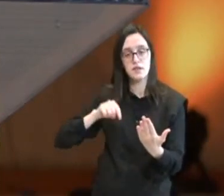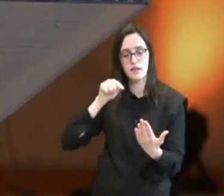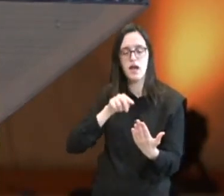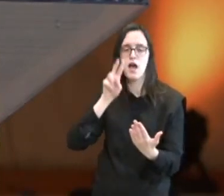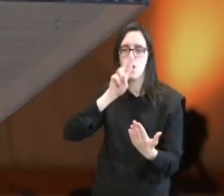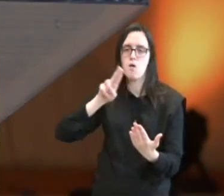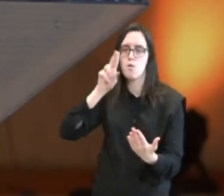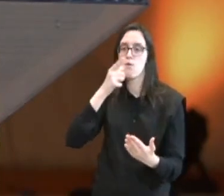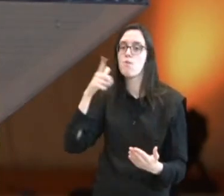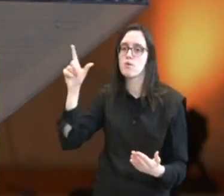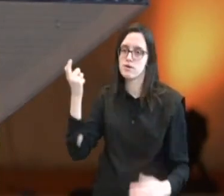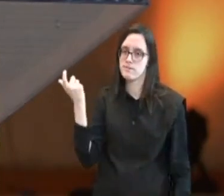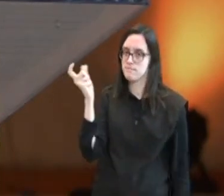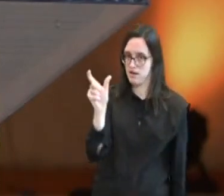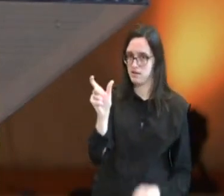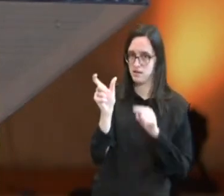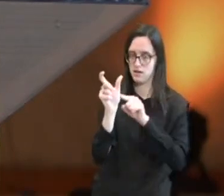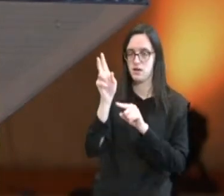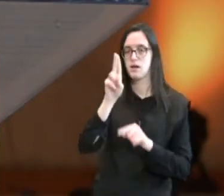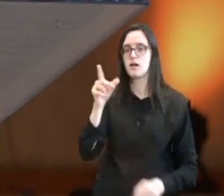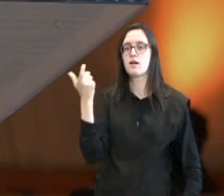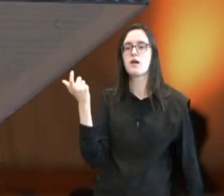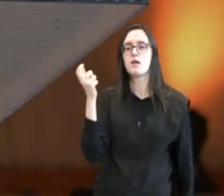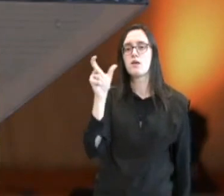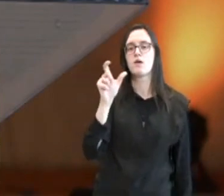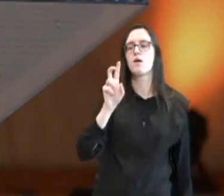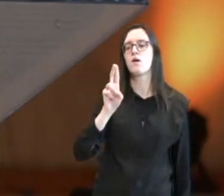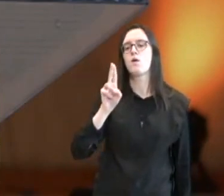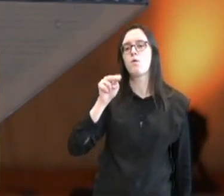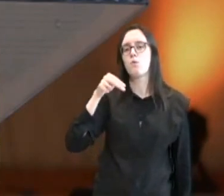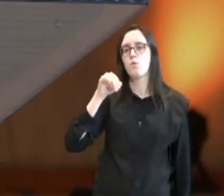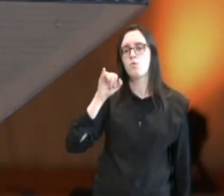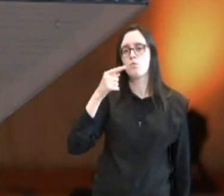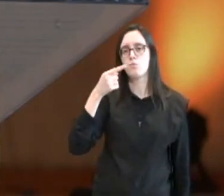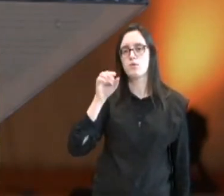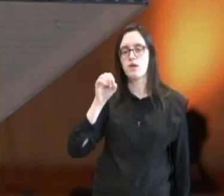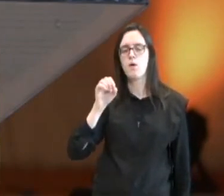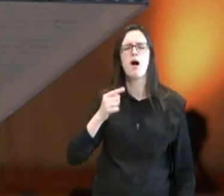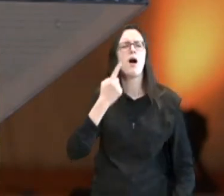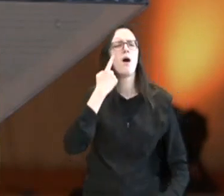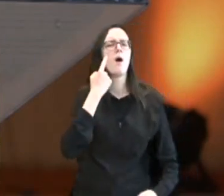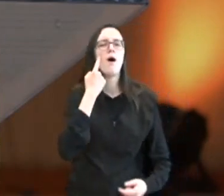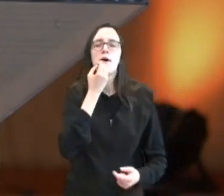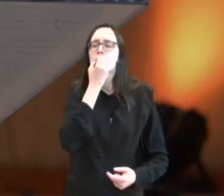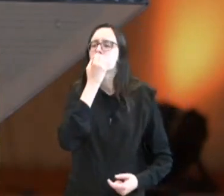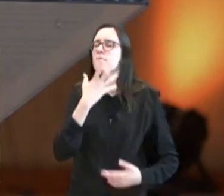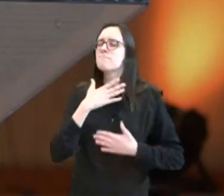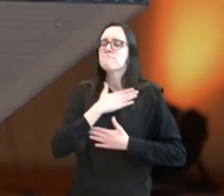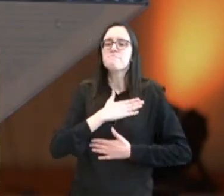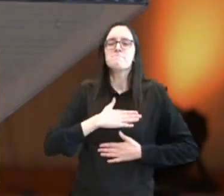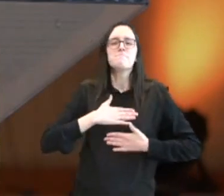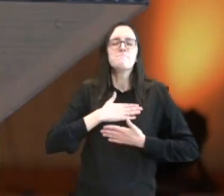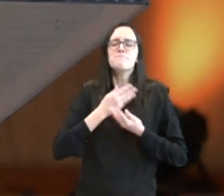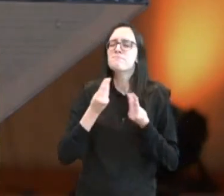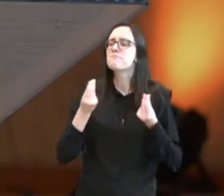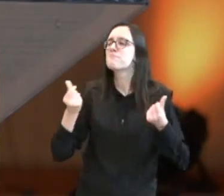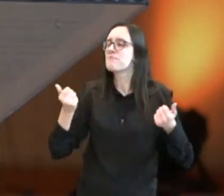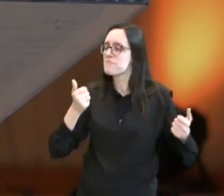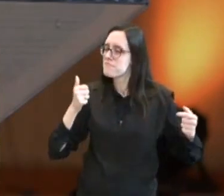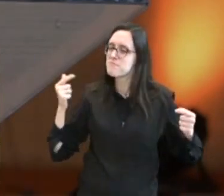outro termo, usando o termo união. Ele diz, ó, quão bom e quão suave é que os irmãos